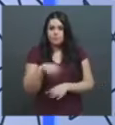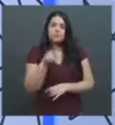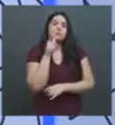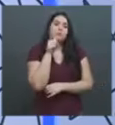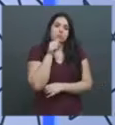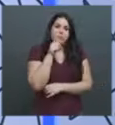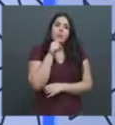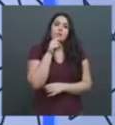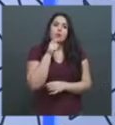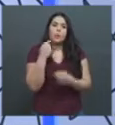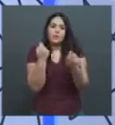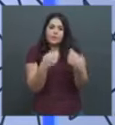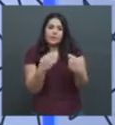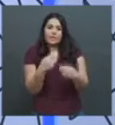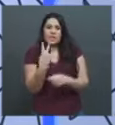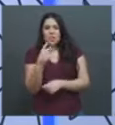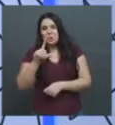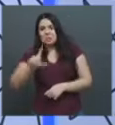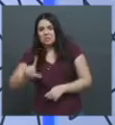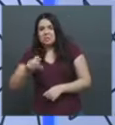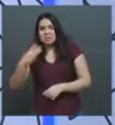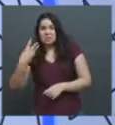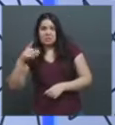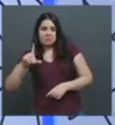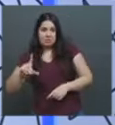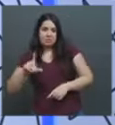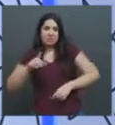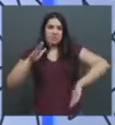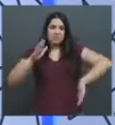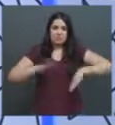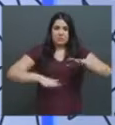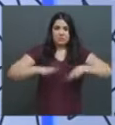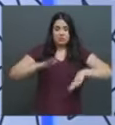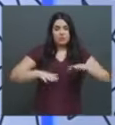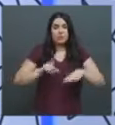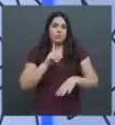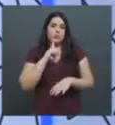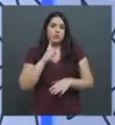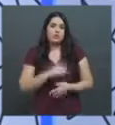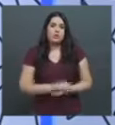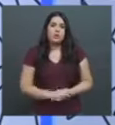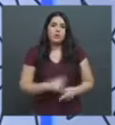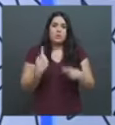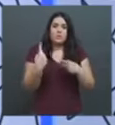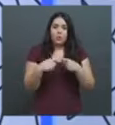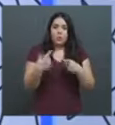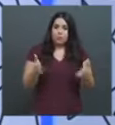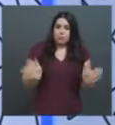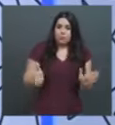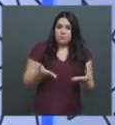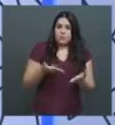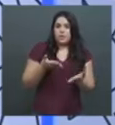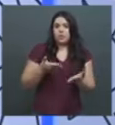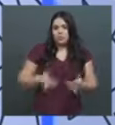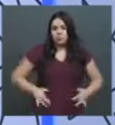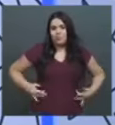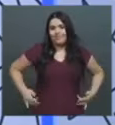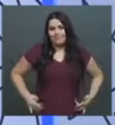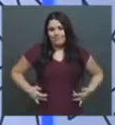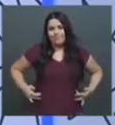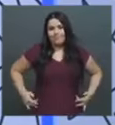água, 2 litros, 3 litros por dia, porque estimula o funcionamento dos rins,